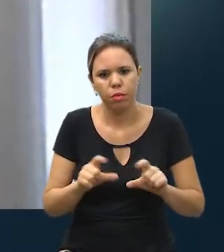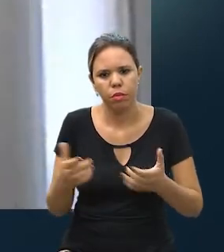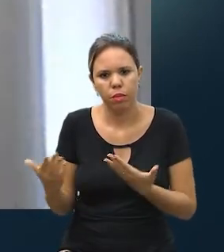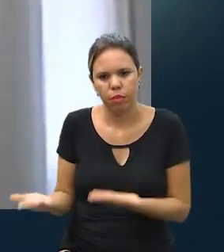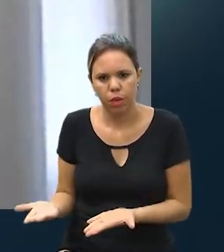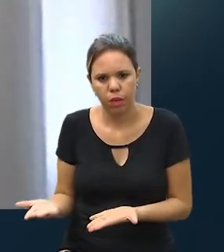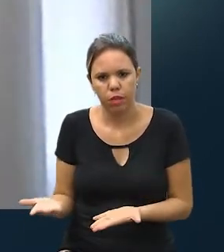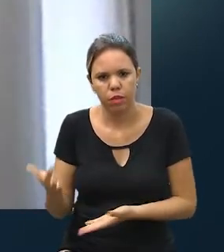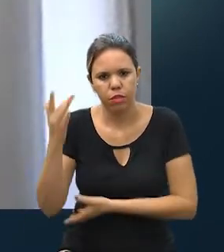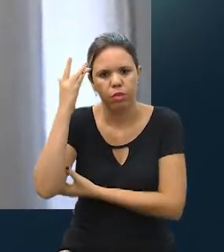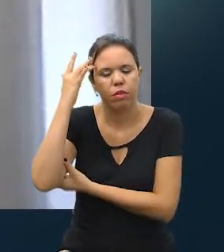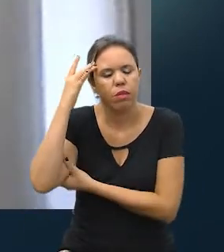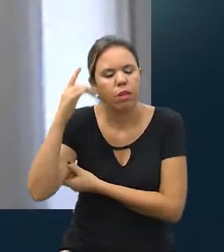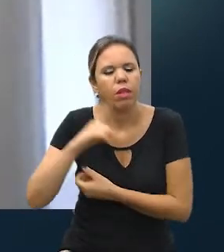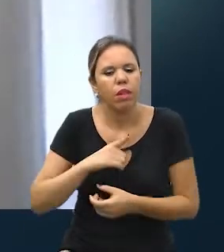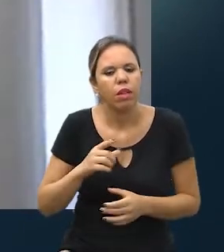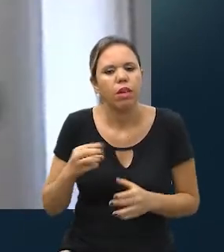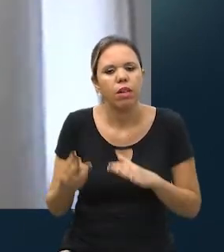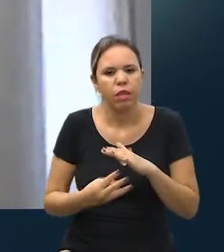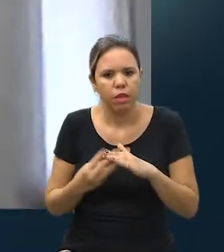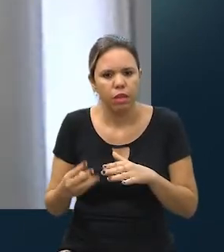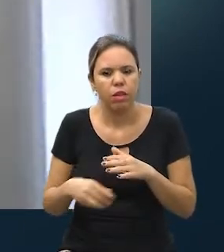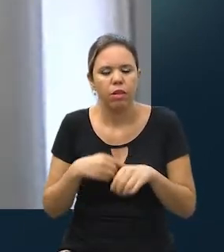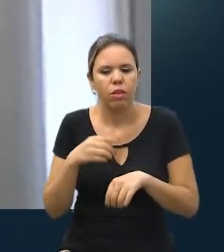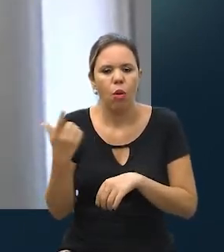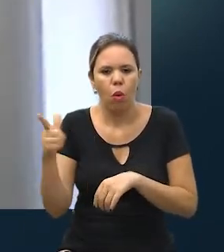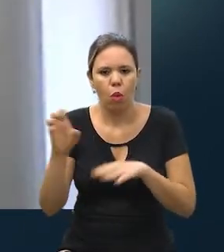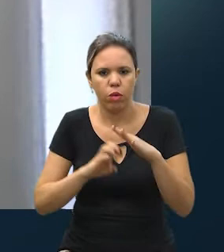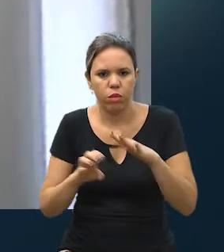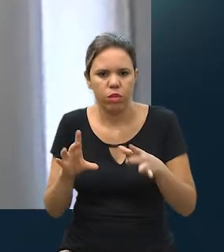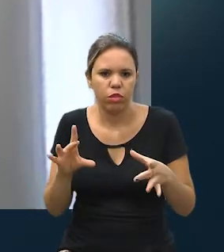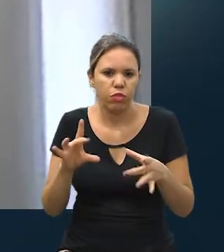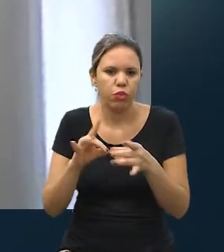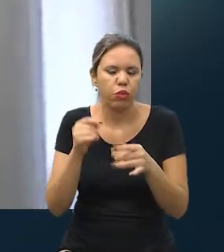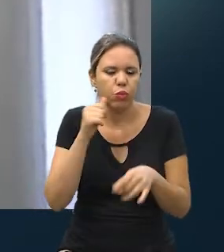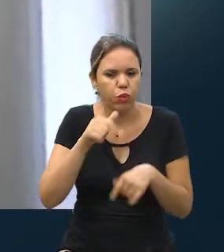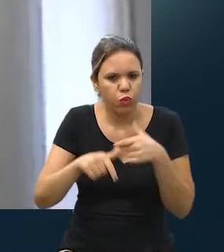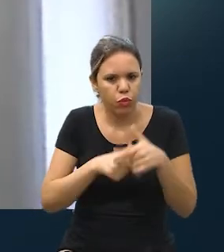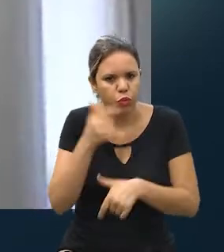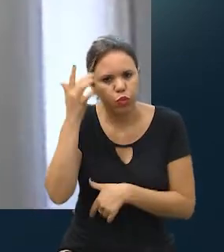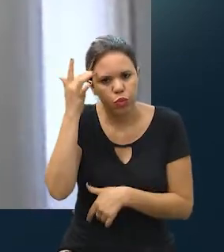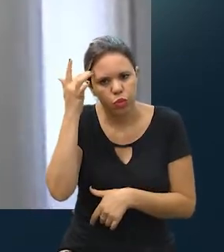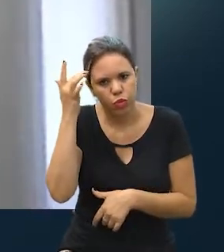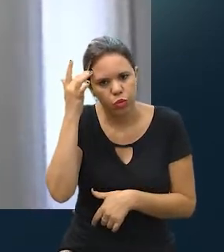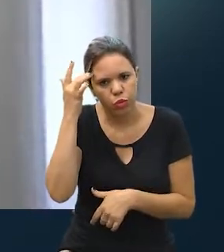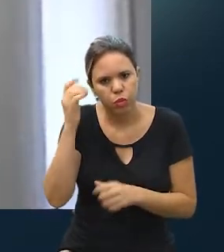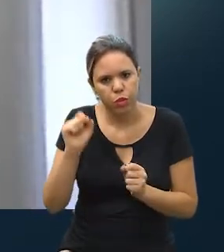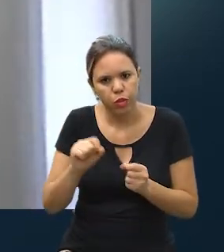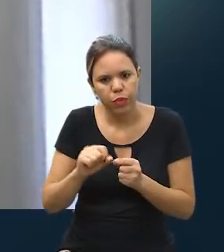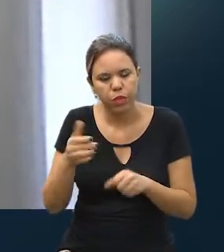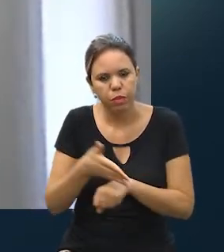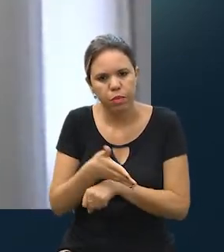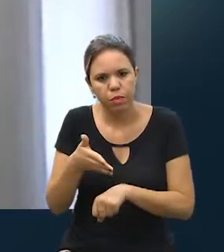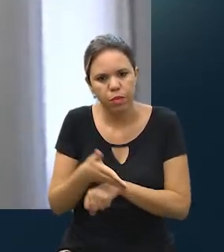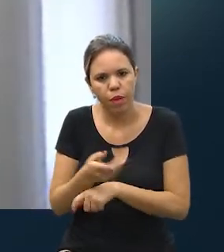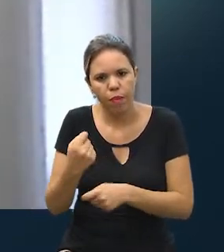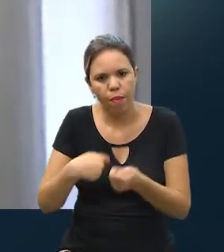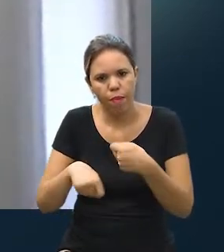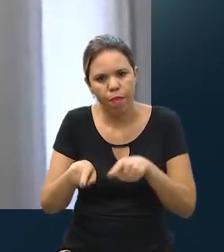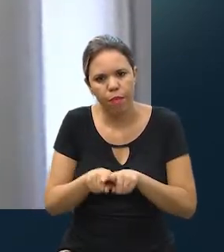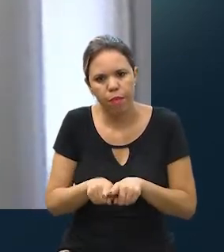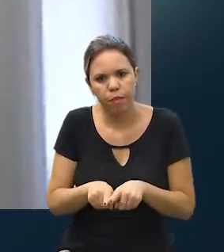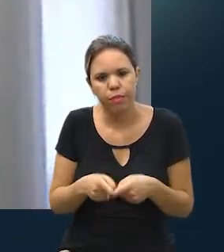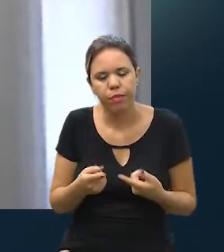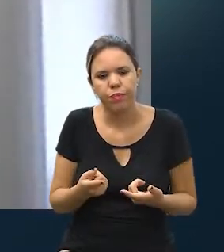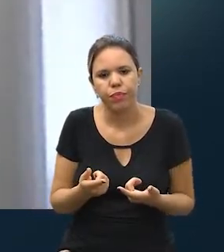porque eu quero terceirizar, eu quero trazer outras mulheres maduras para fazerem parte desse negócio.